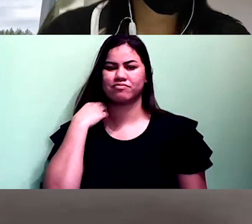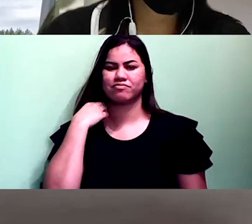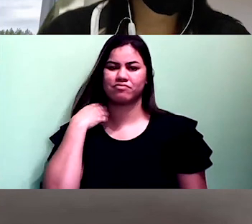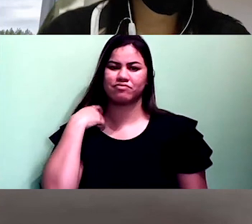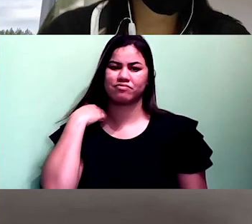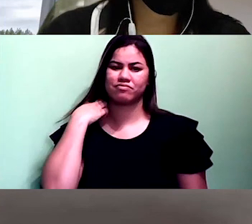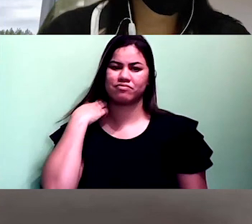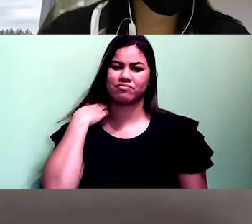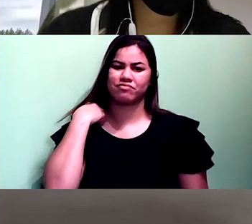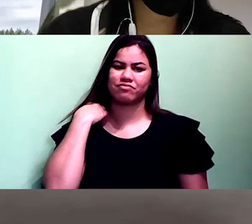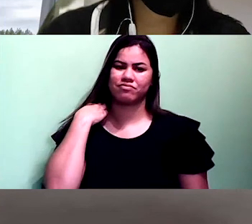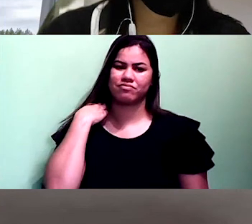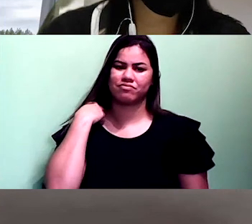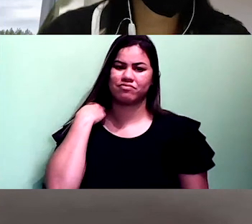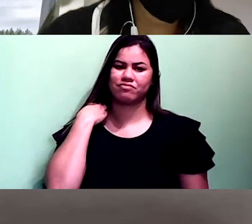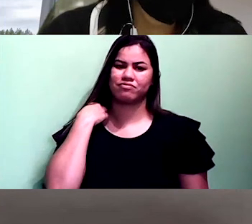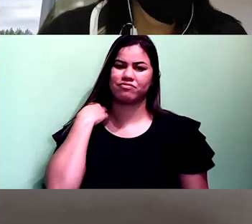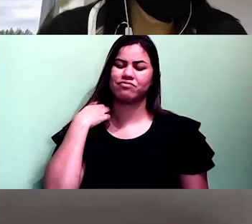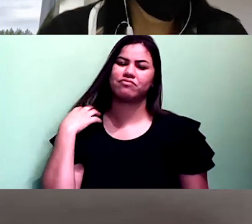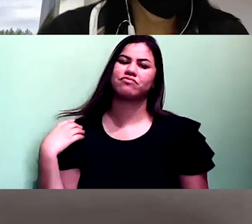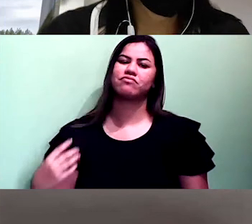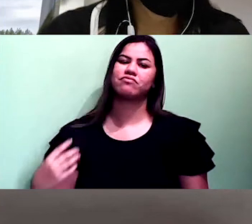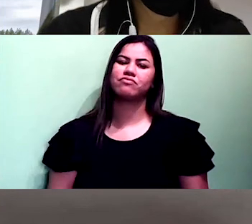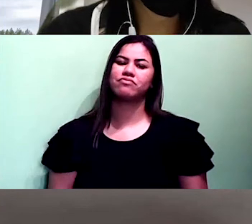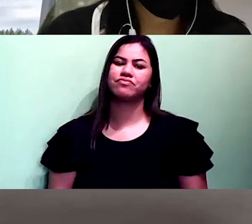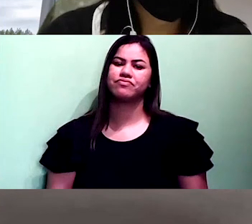O que o Fernando ganhou, Dani?